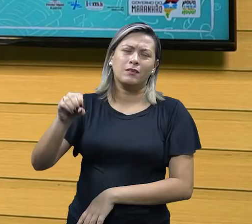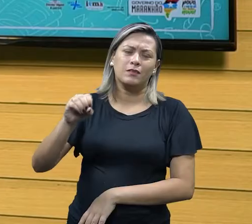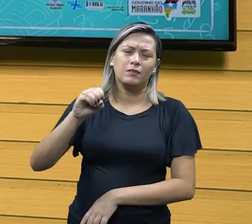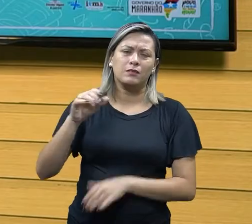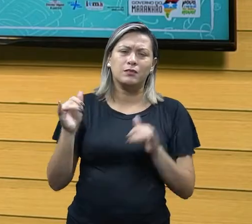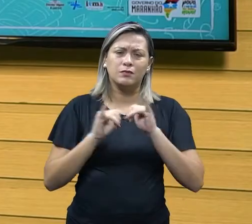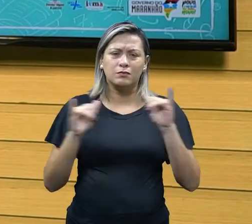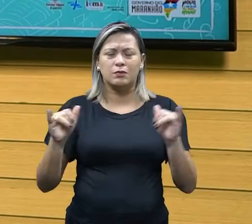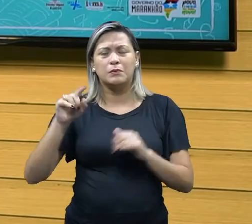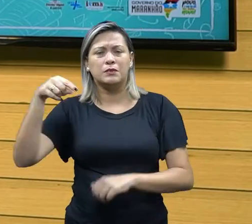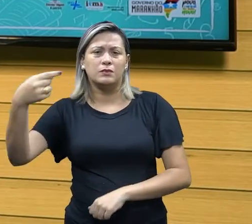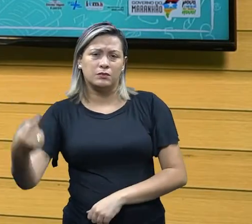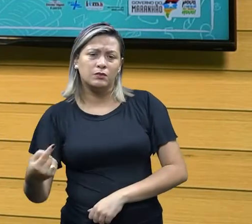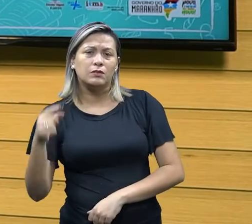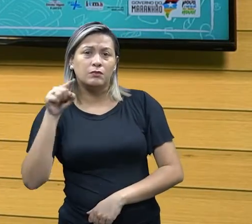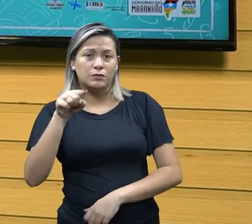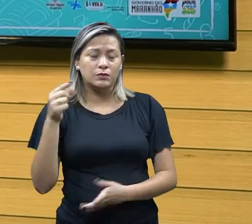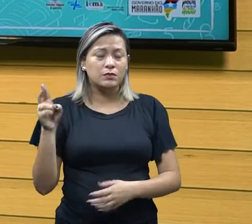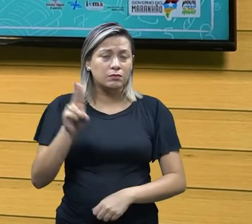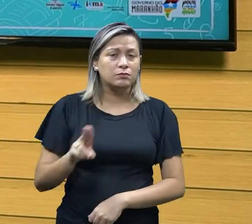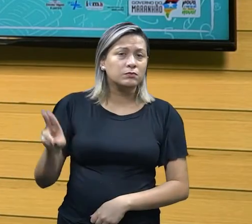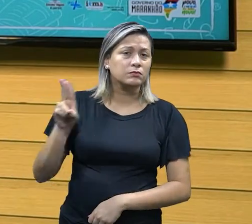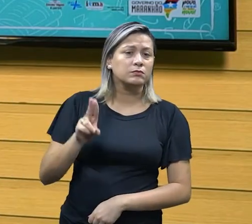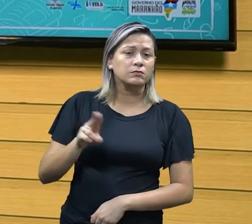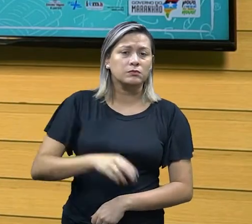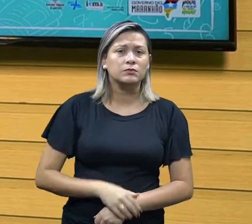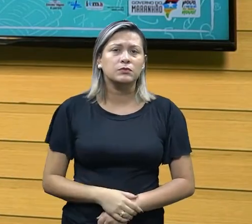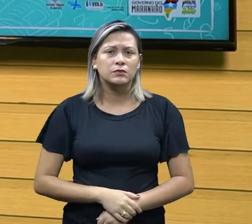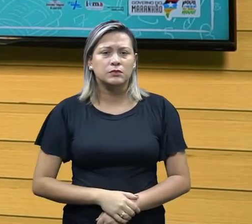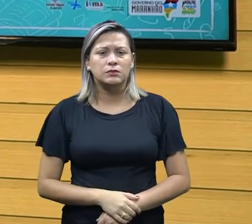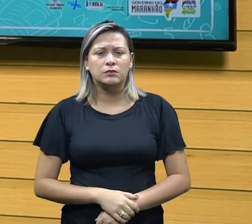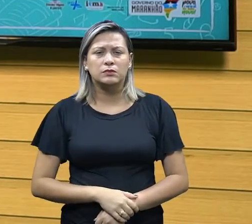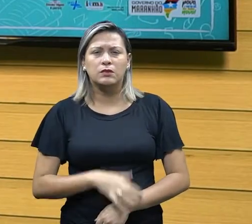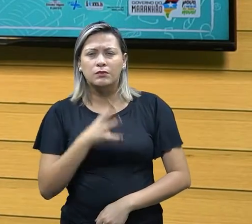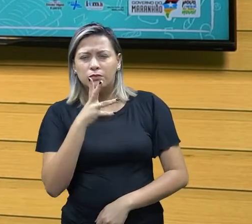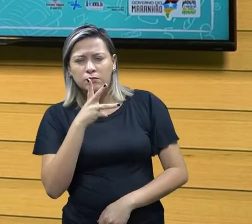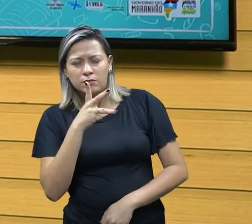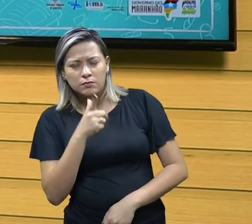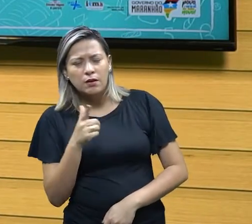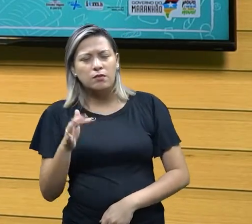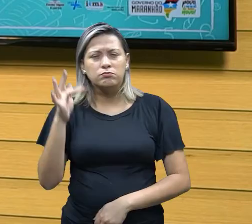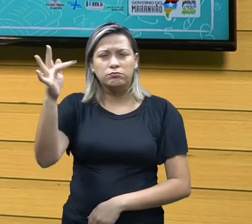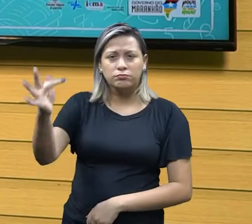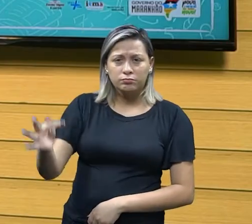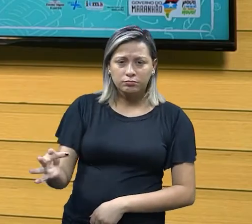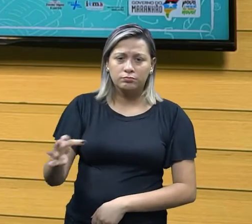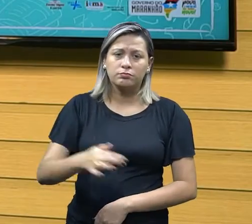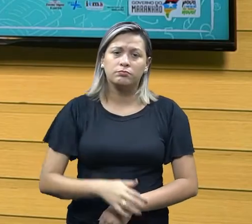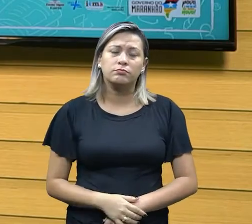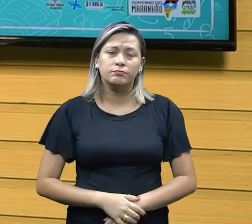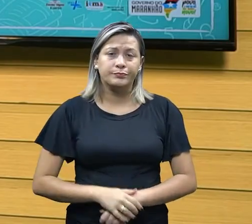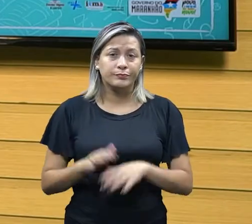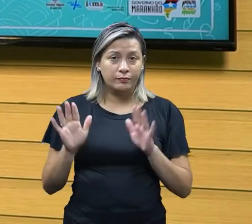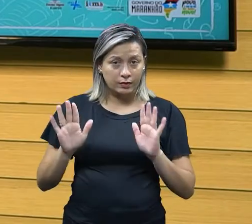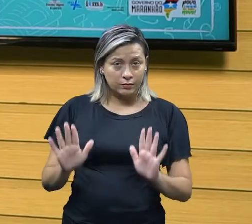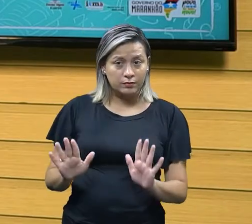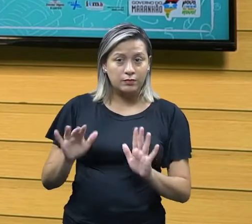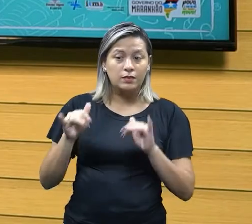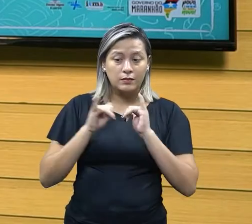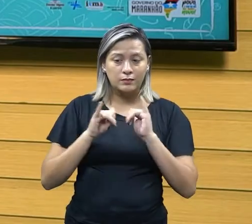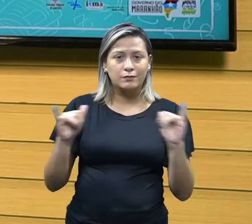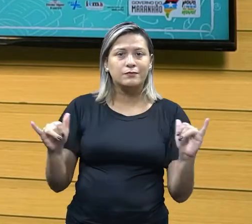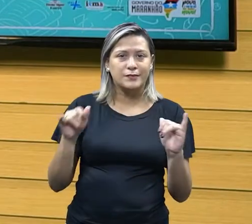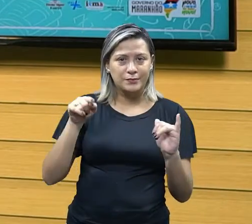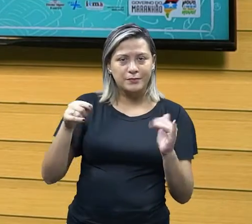essas outras informações você vai trabalhar aos poucos, futuramente. Por enquanto, essas são